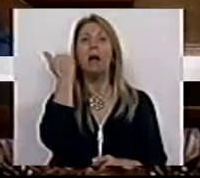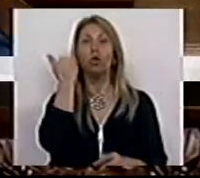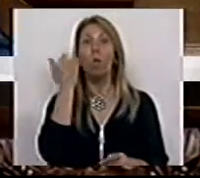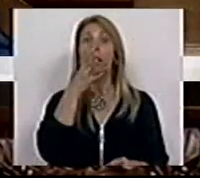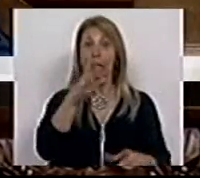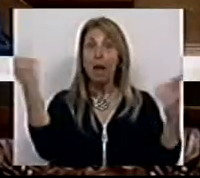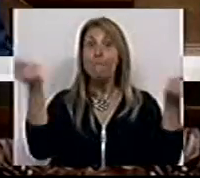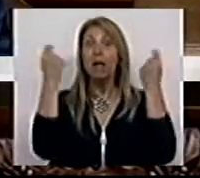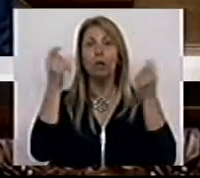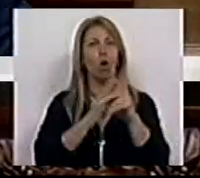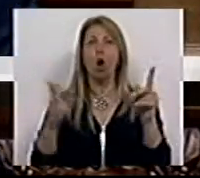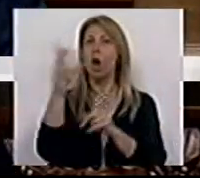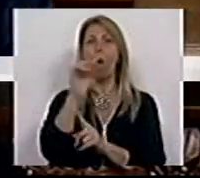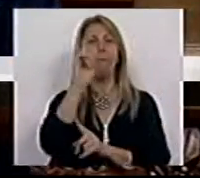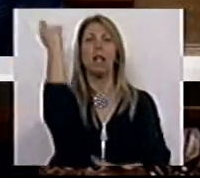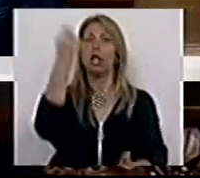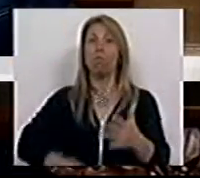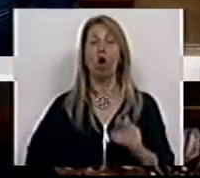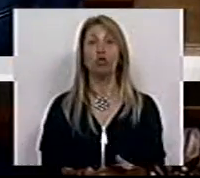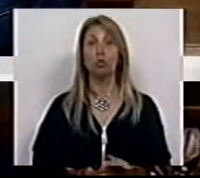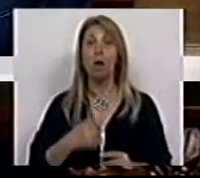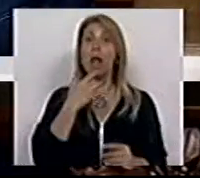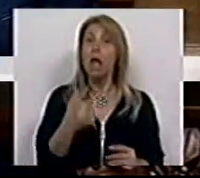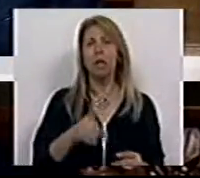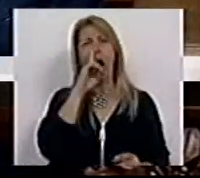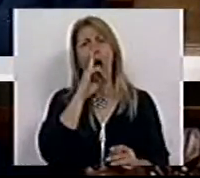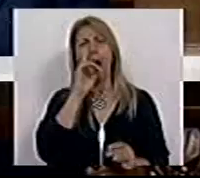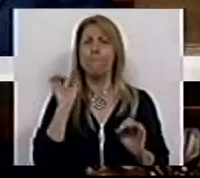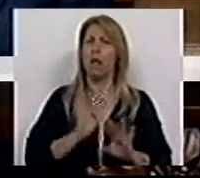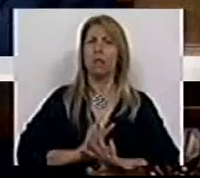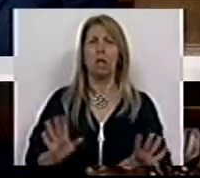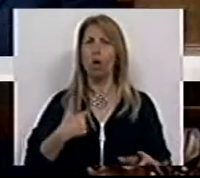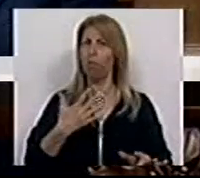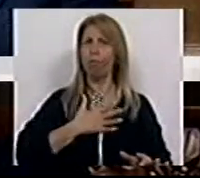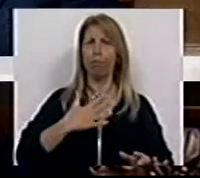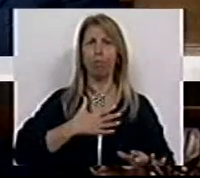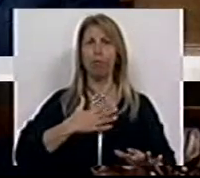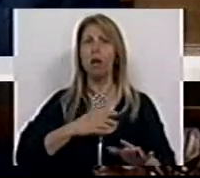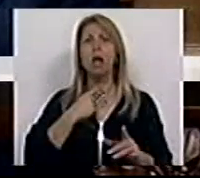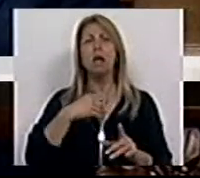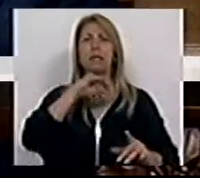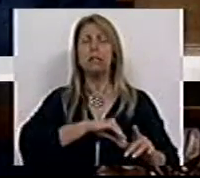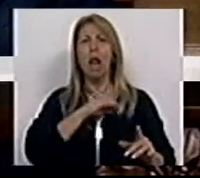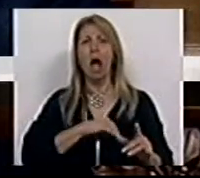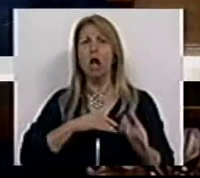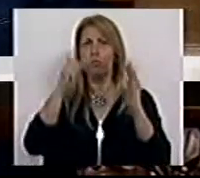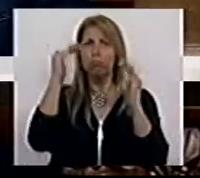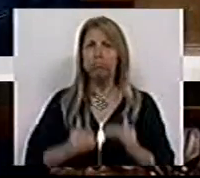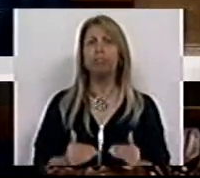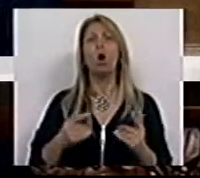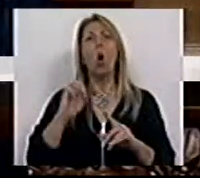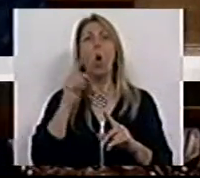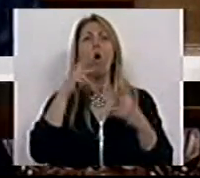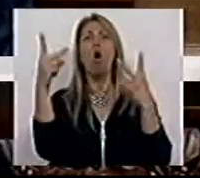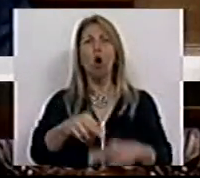os impostos e garantiu ser mentira que quisesse descer salários e cortar subsídios de férias, a última coisa